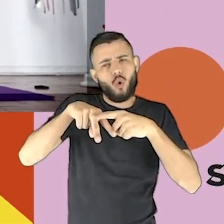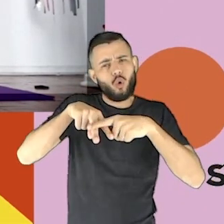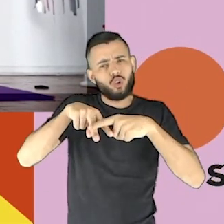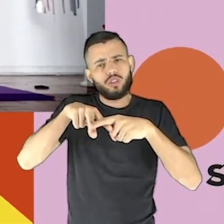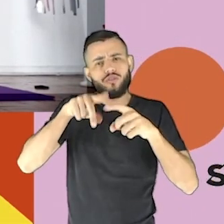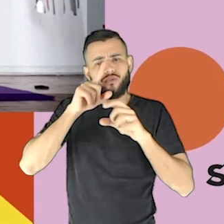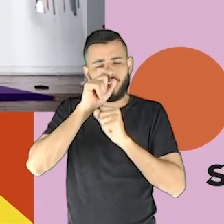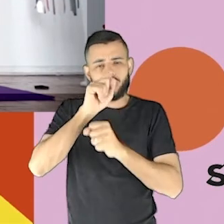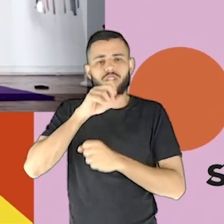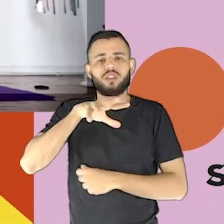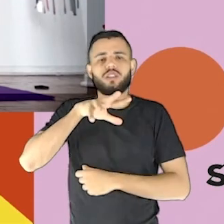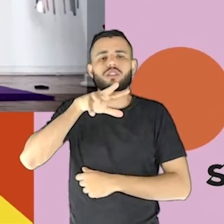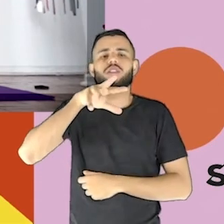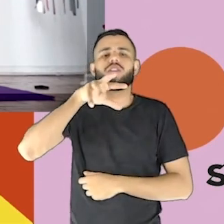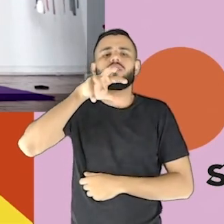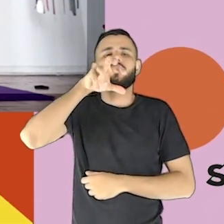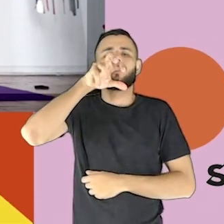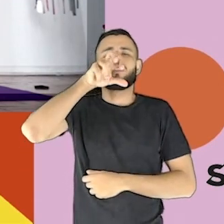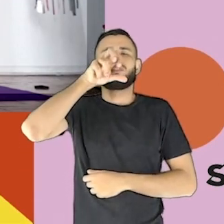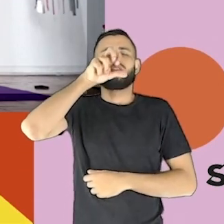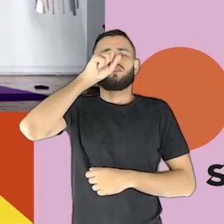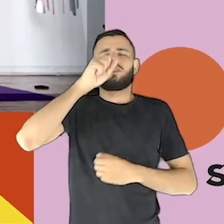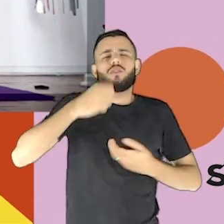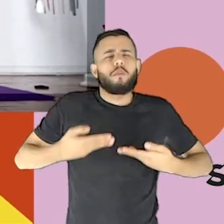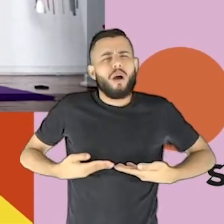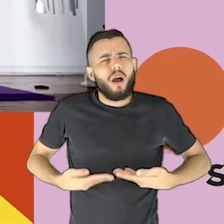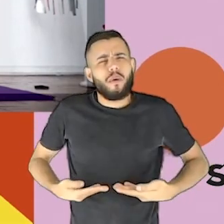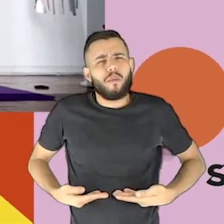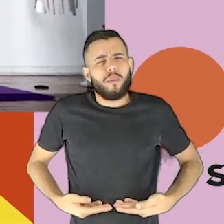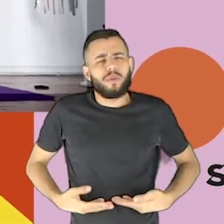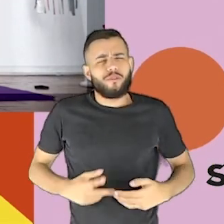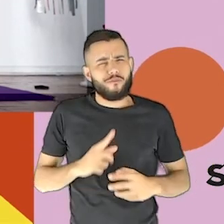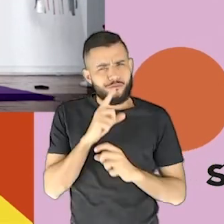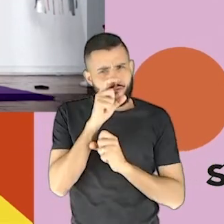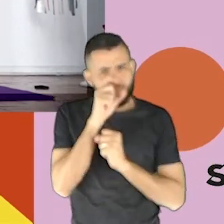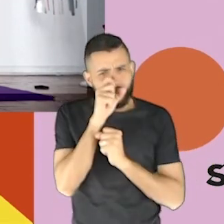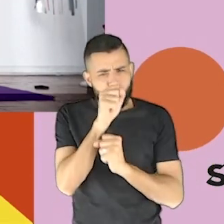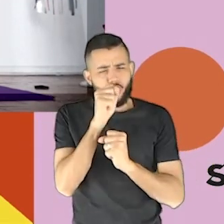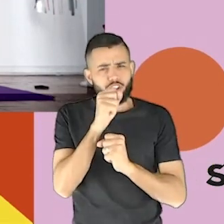Quando respirar, contrai bem o abdômen. Traz o umbigo lá para baixo.